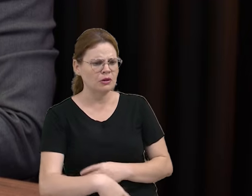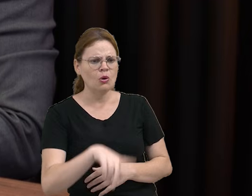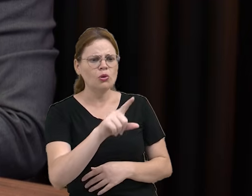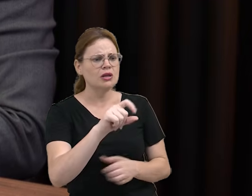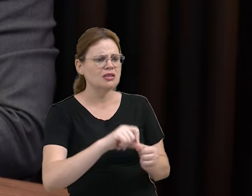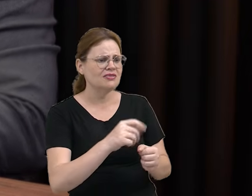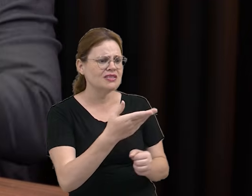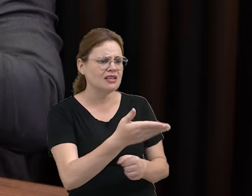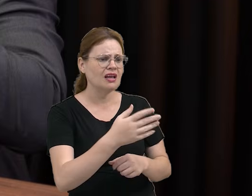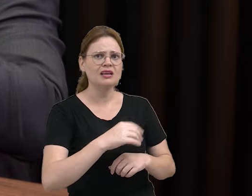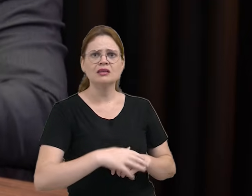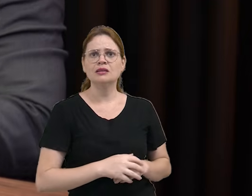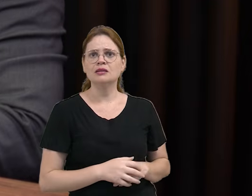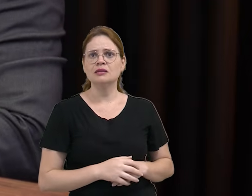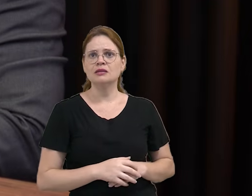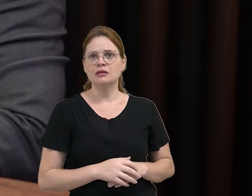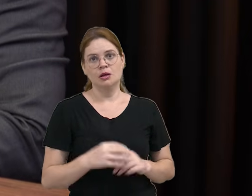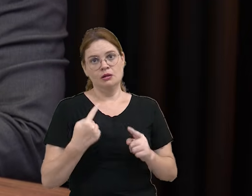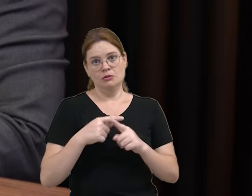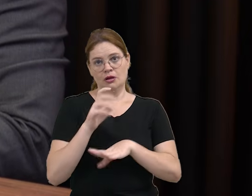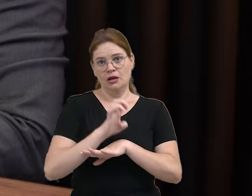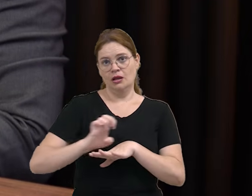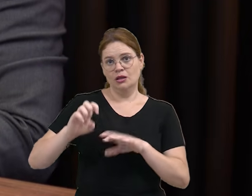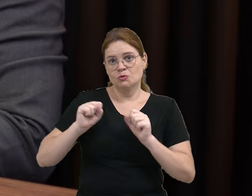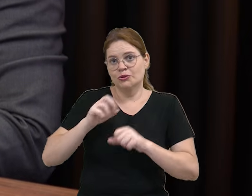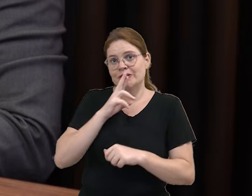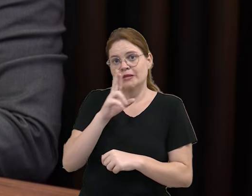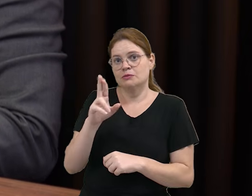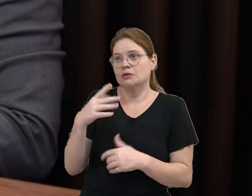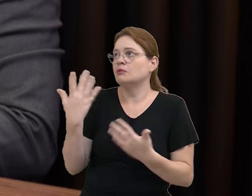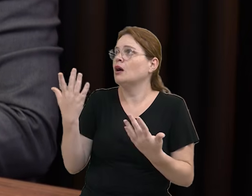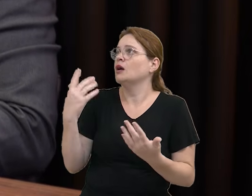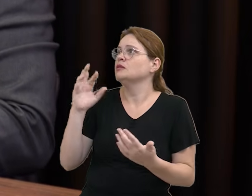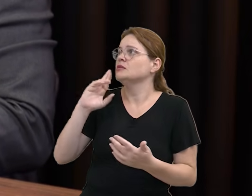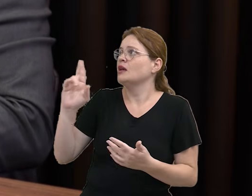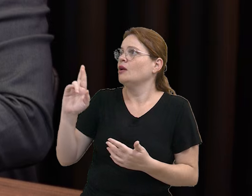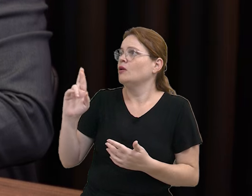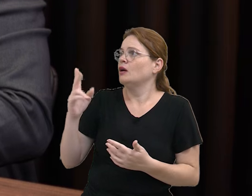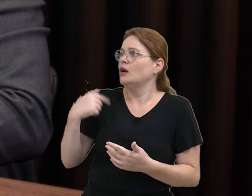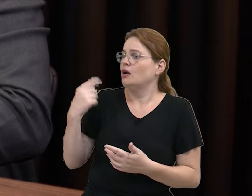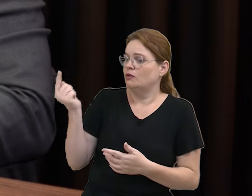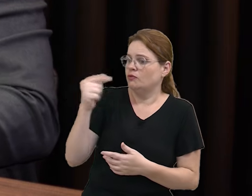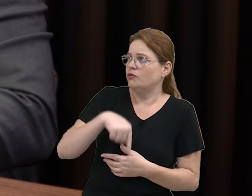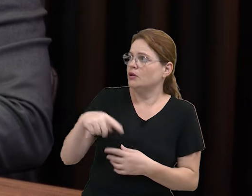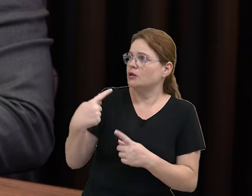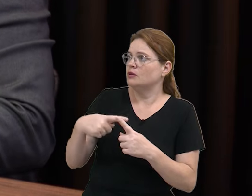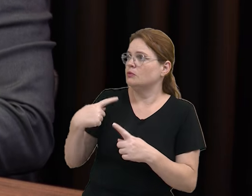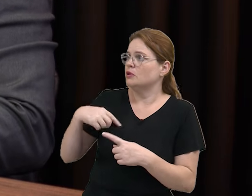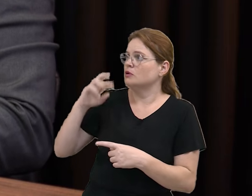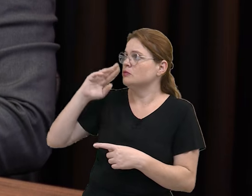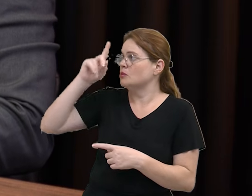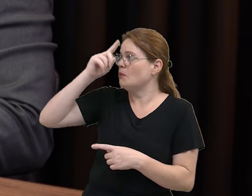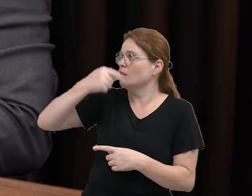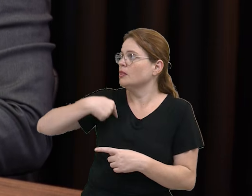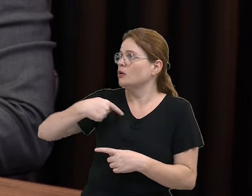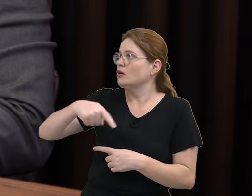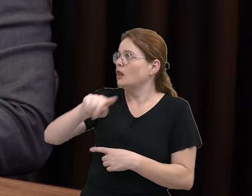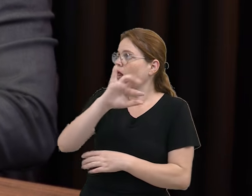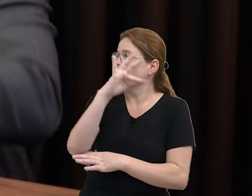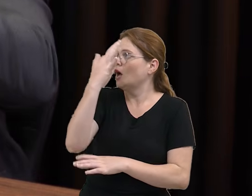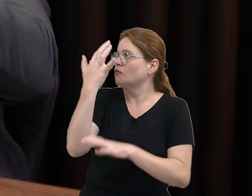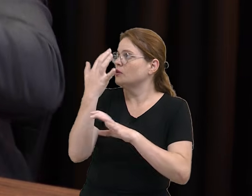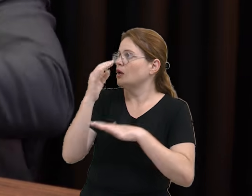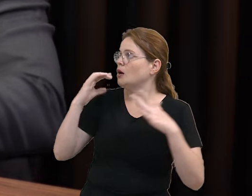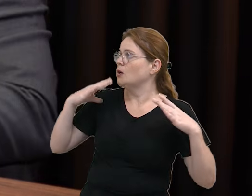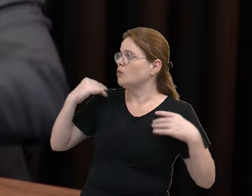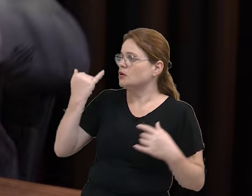Elias? Eu fico imaginando, com a razão, Elias poderia responder assim: Senhor, mas eu vim para cá porque o Senhor mandou, o